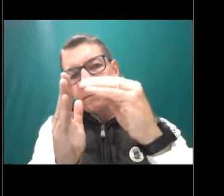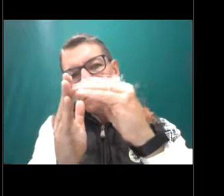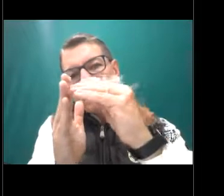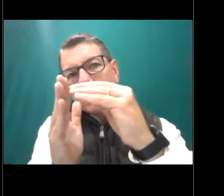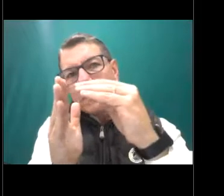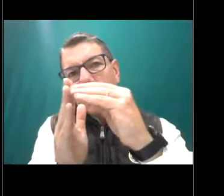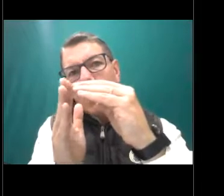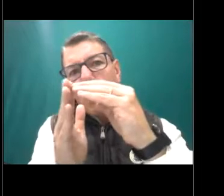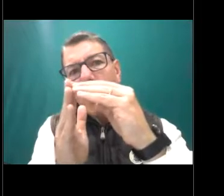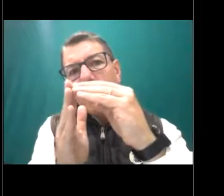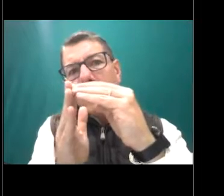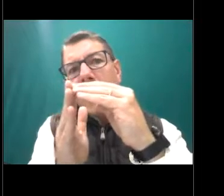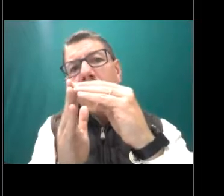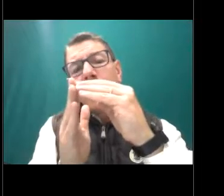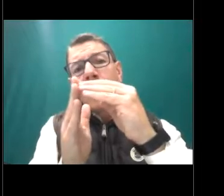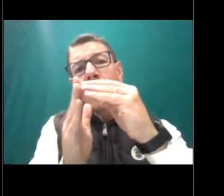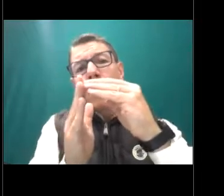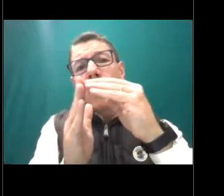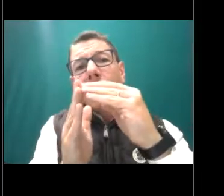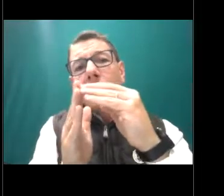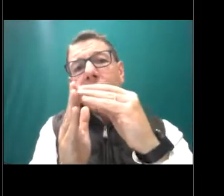com a